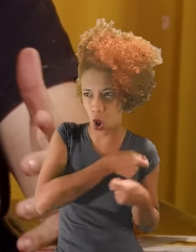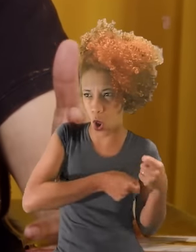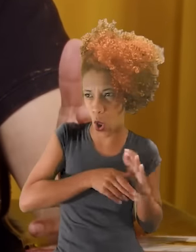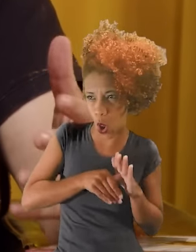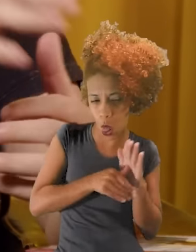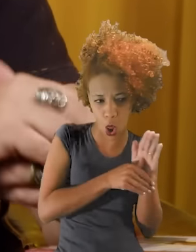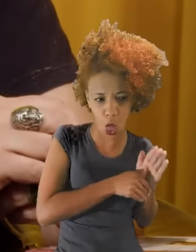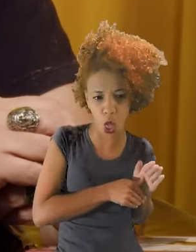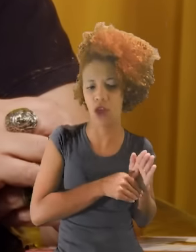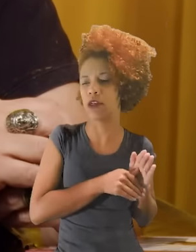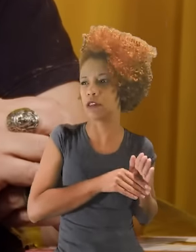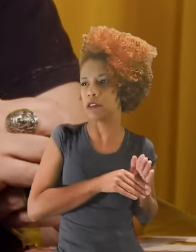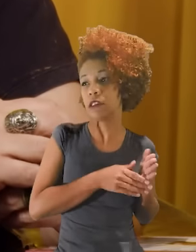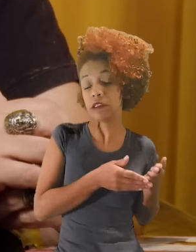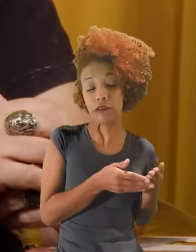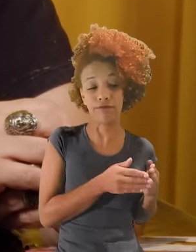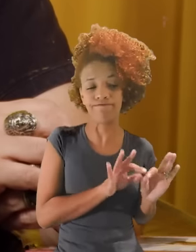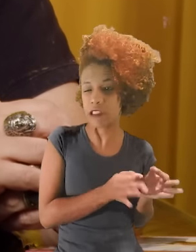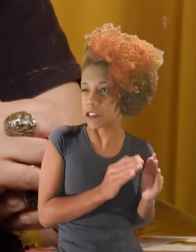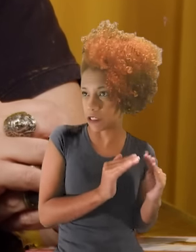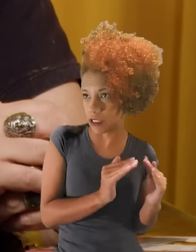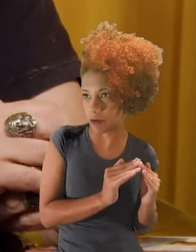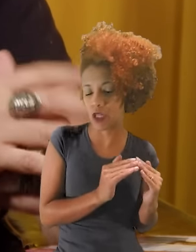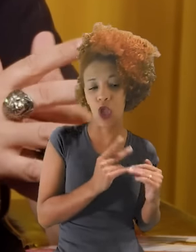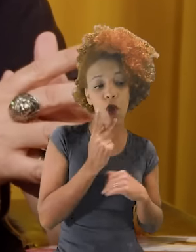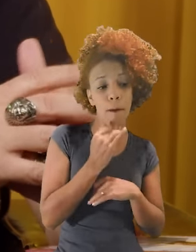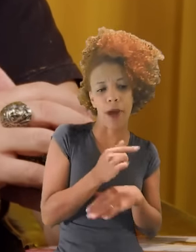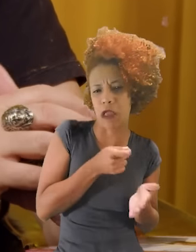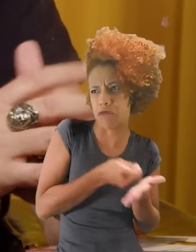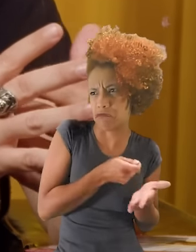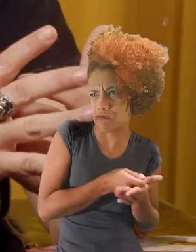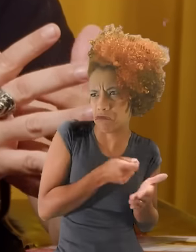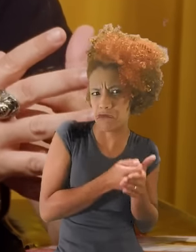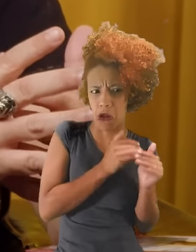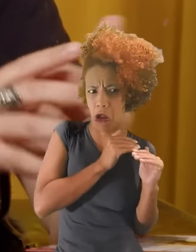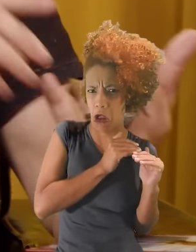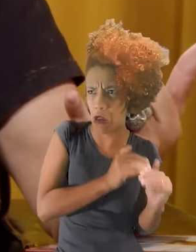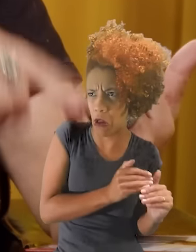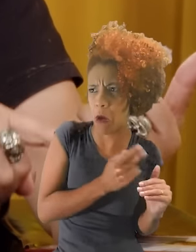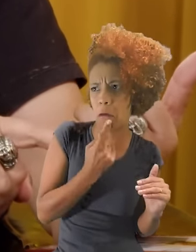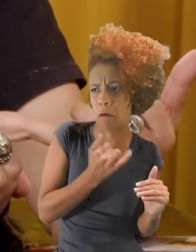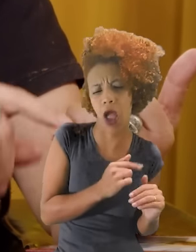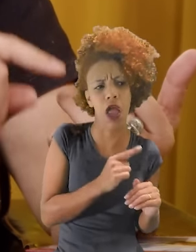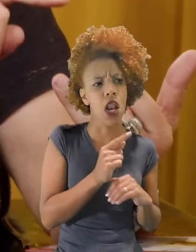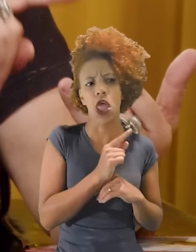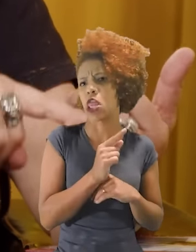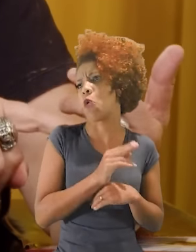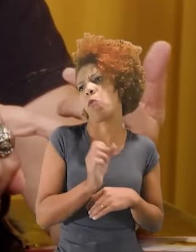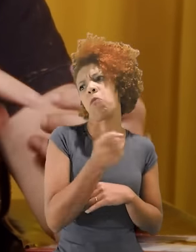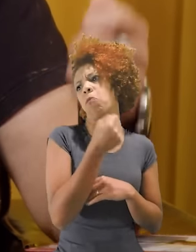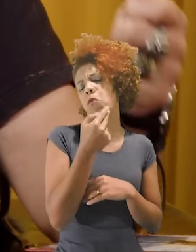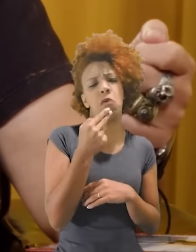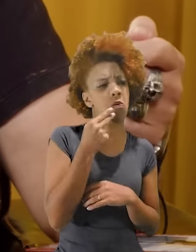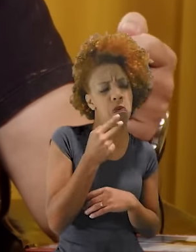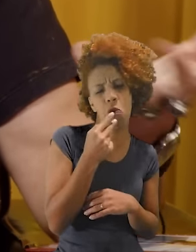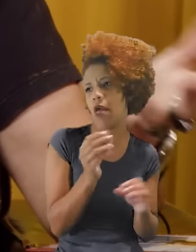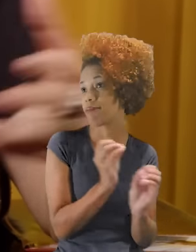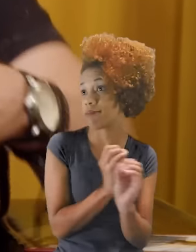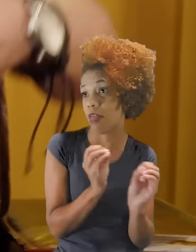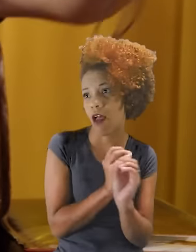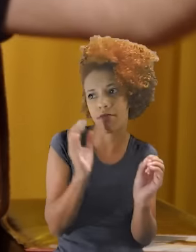Ele morava no subúrbio, e assim, o pai do Walt Disney era um homem muito rígido e muito conservador. Então era um homem que não bebia, não fumava, era rígido com os